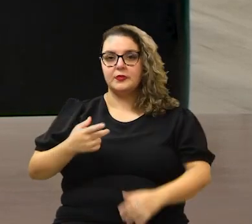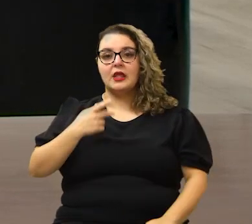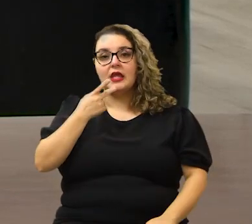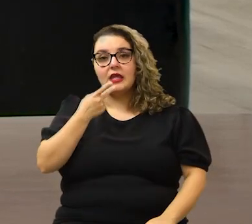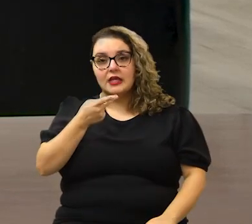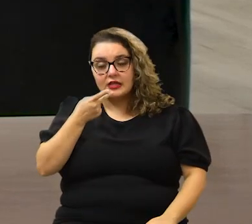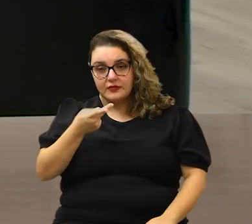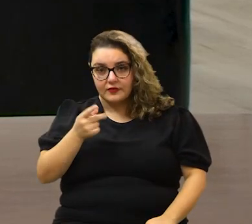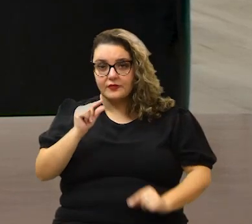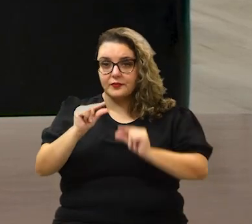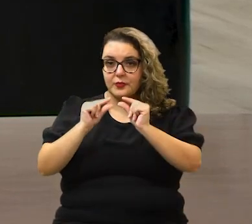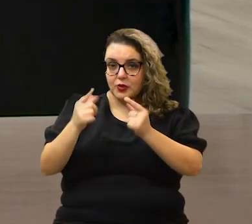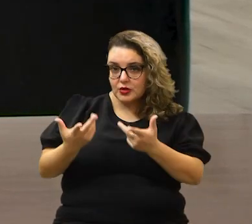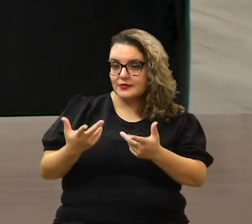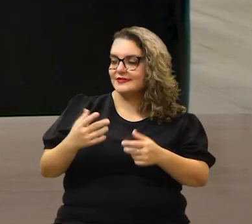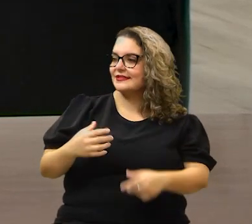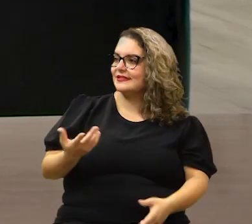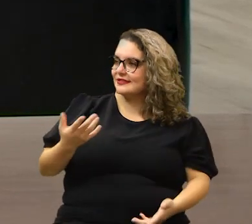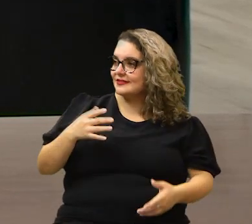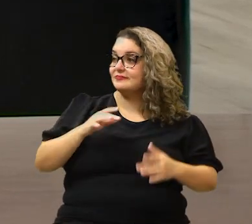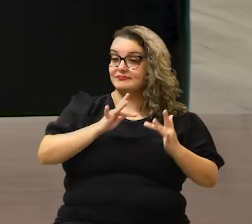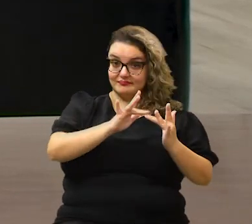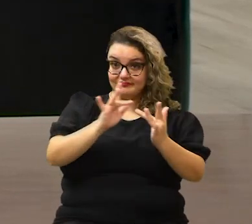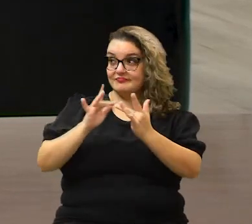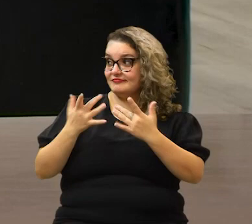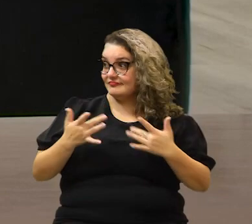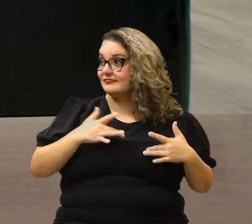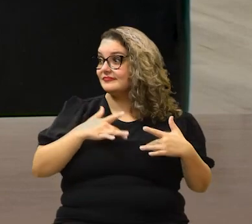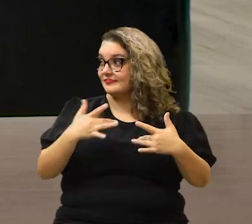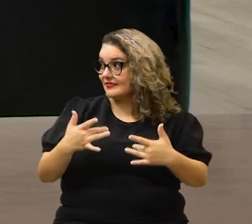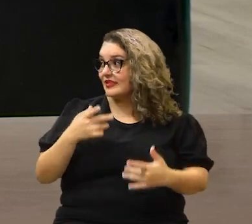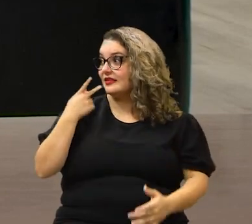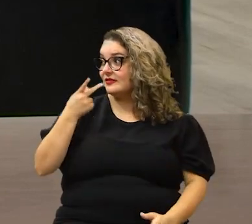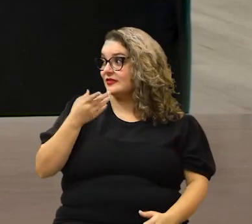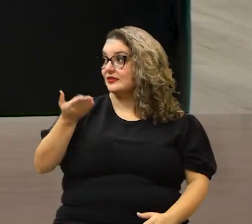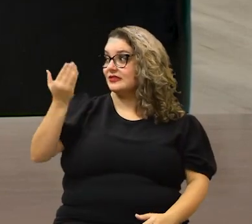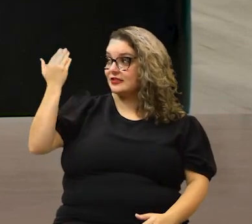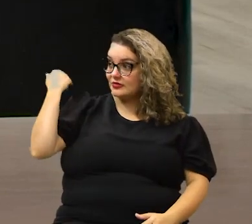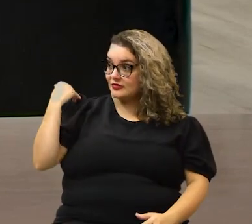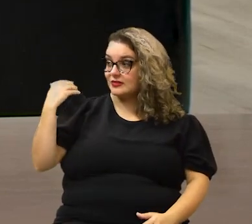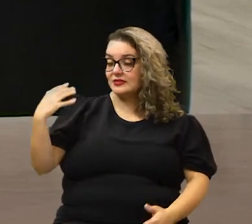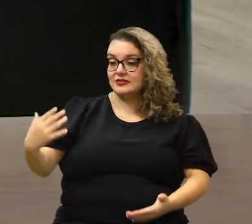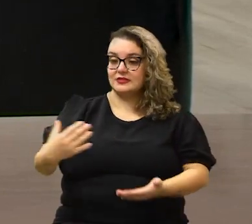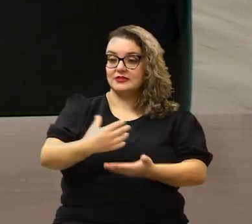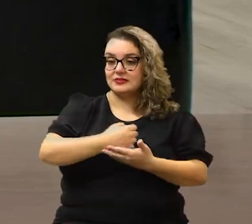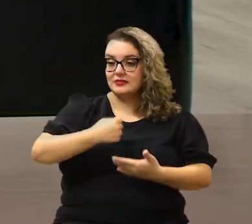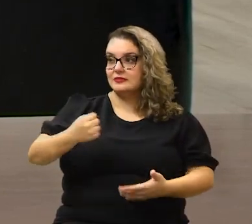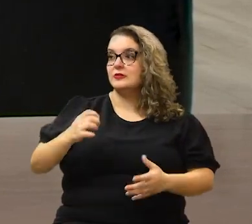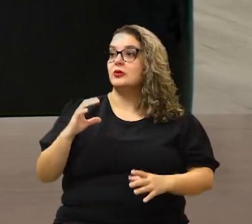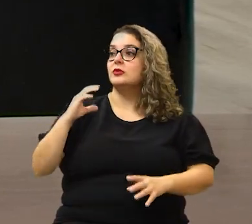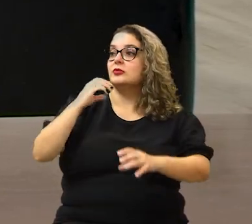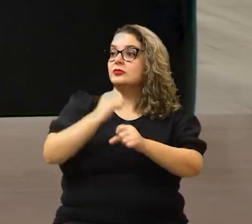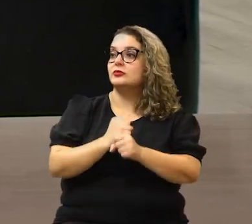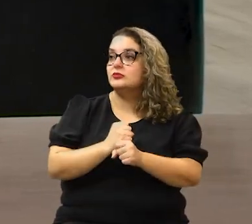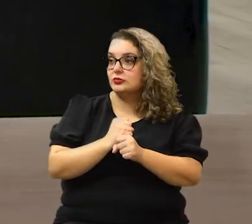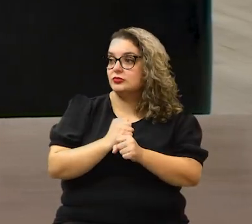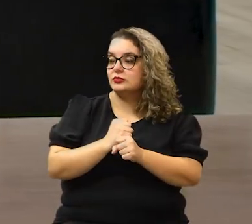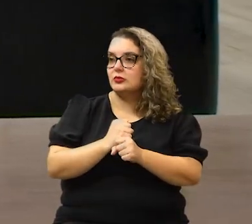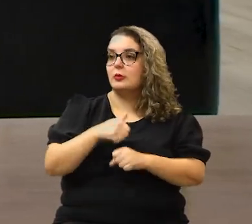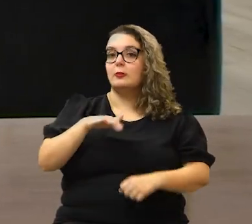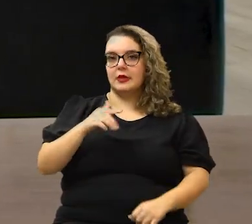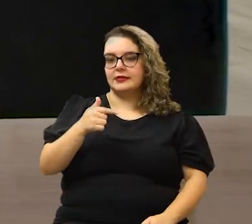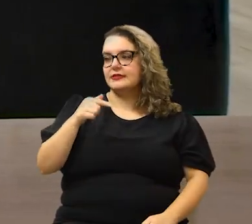que o senhor falasse um pouquinho desse contentamento que o senhor já falou nas outras retiradas, né, que totalizamos